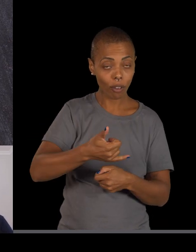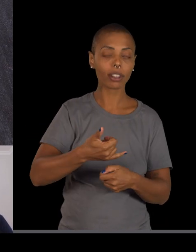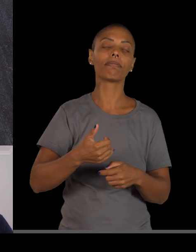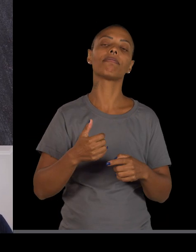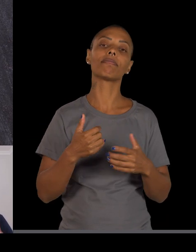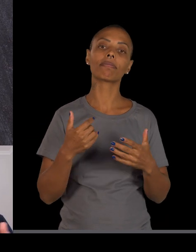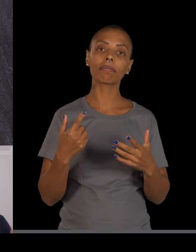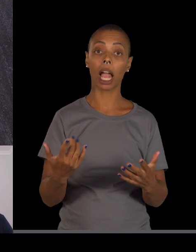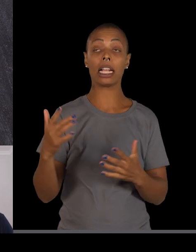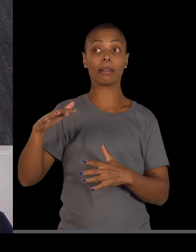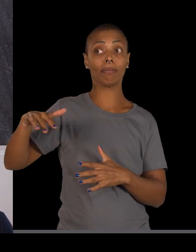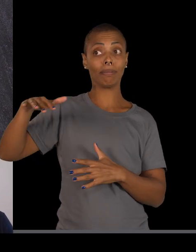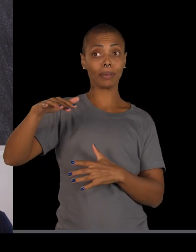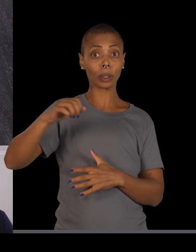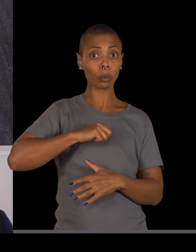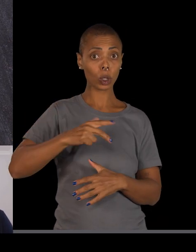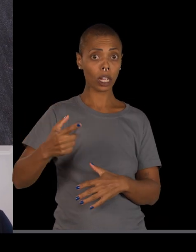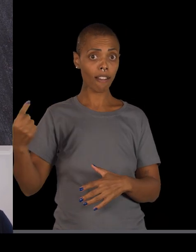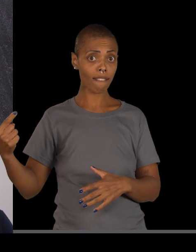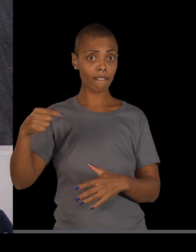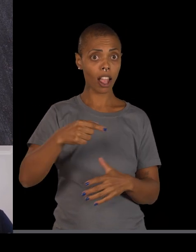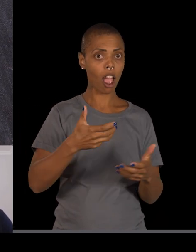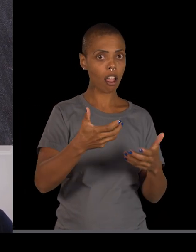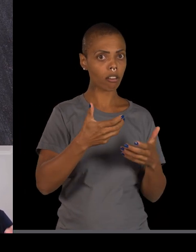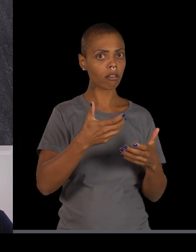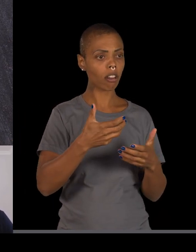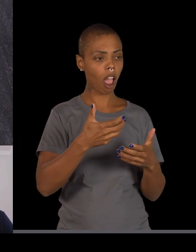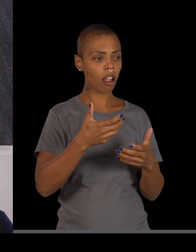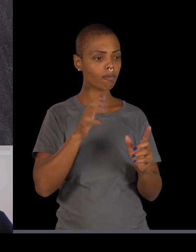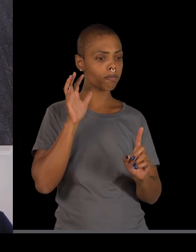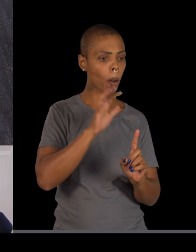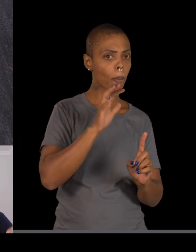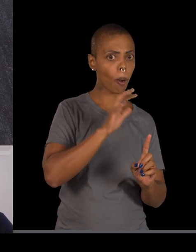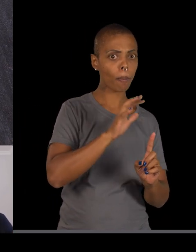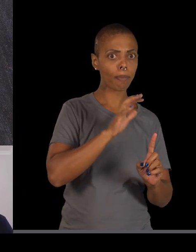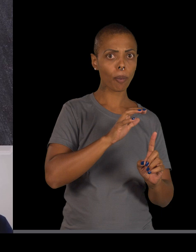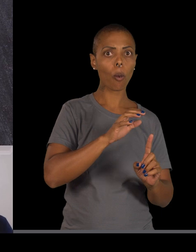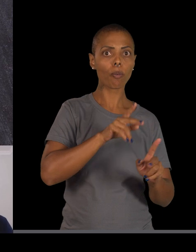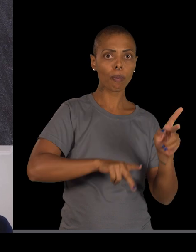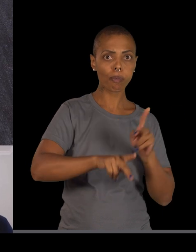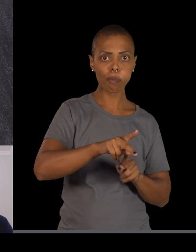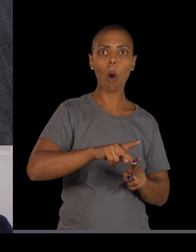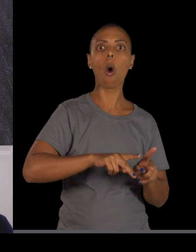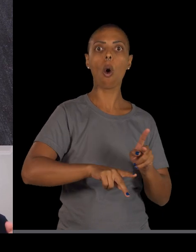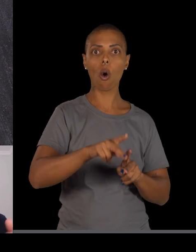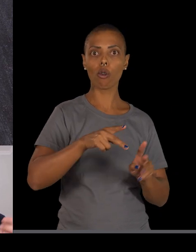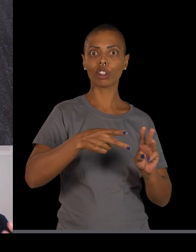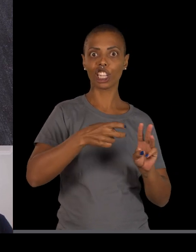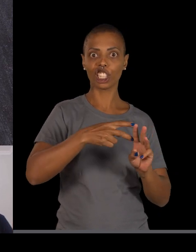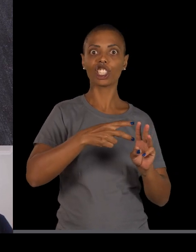território, os portugueses vêm com a ideia de fazer uma escravização sobre os povos nativos.